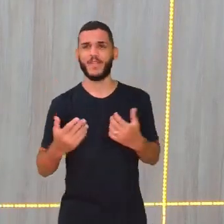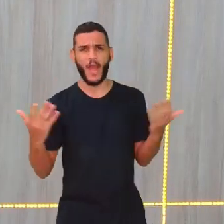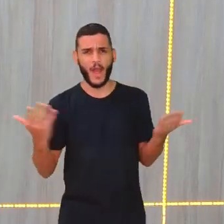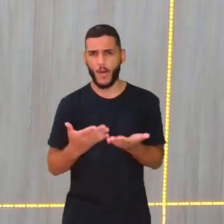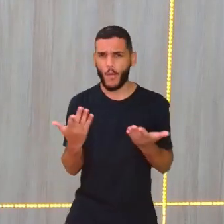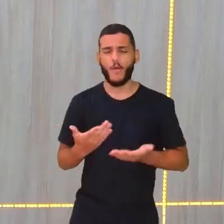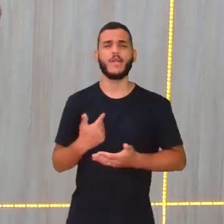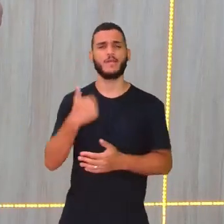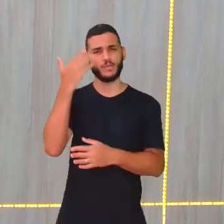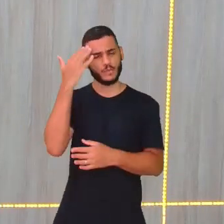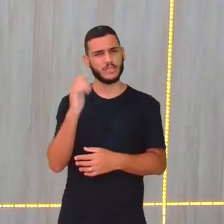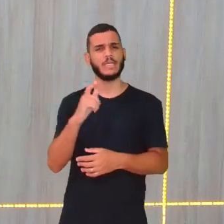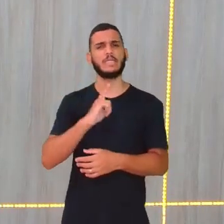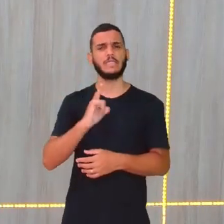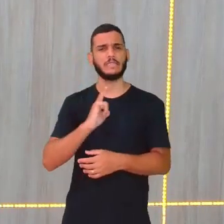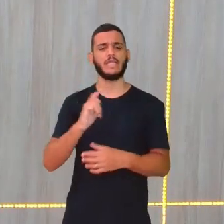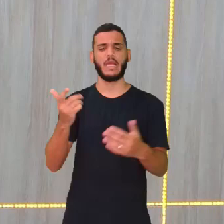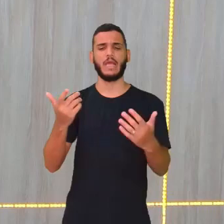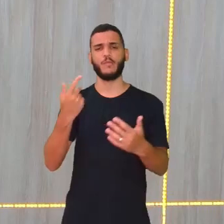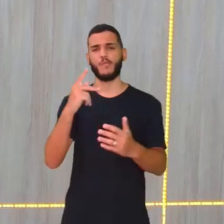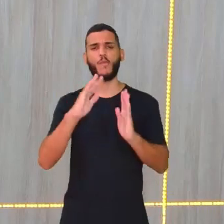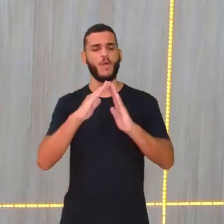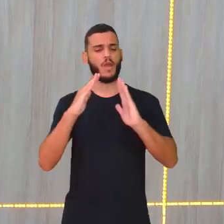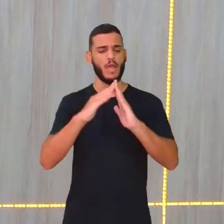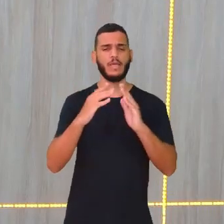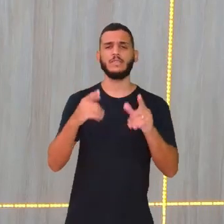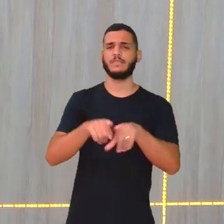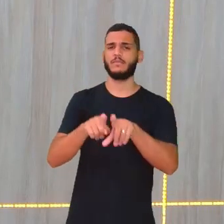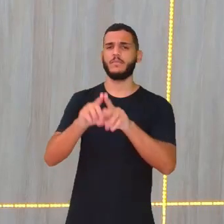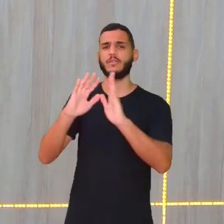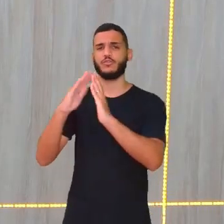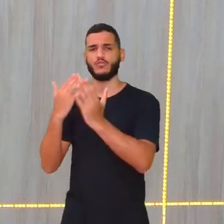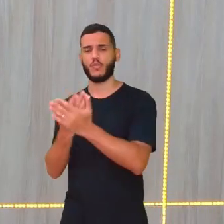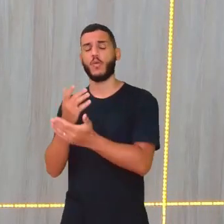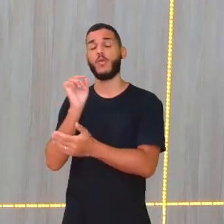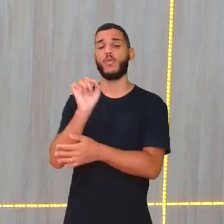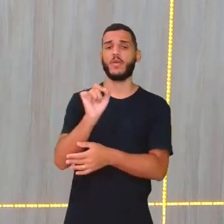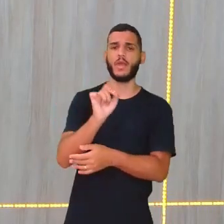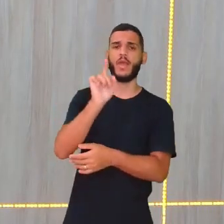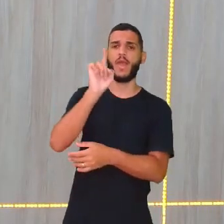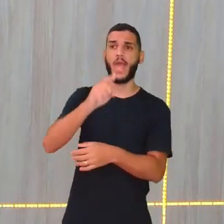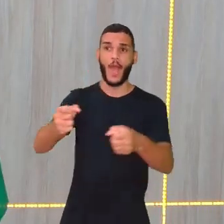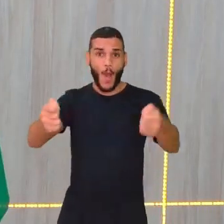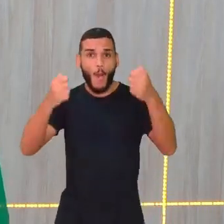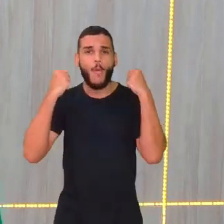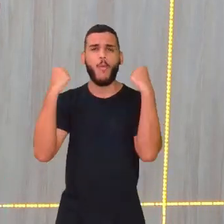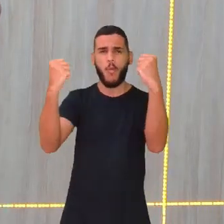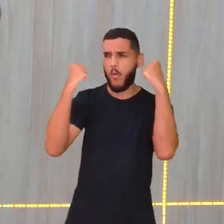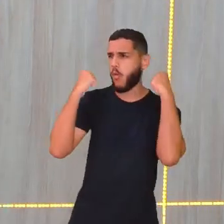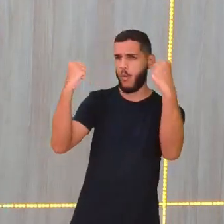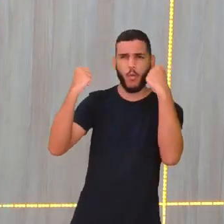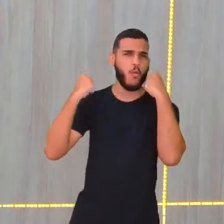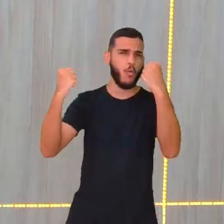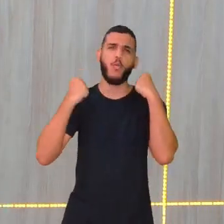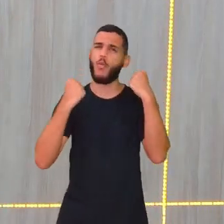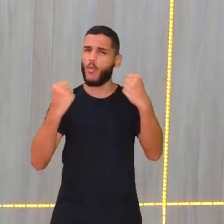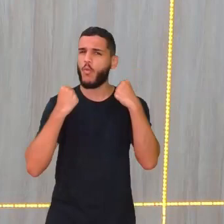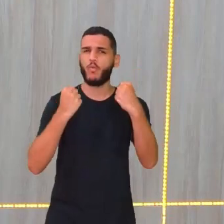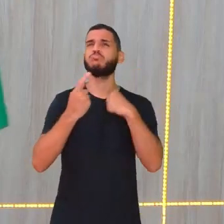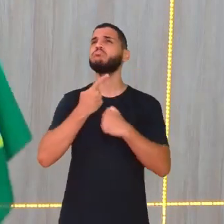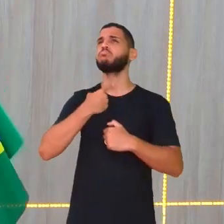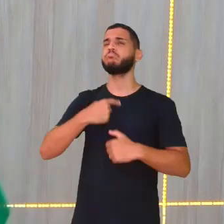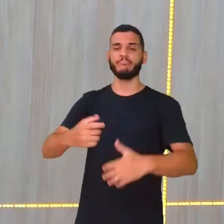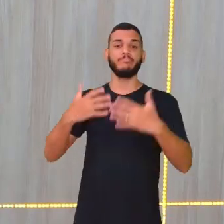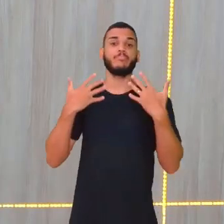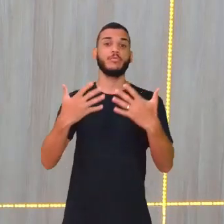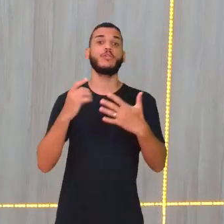acho que é o que está acontecendo aí na sua casa, na sua escola, não é? É a questão aí, a torcida está pegando fogo. É um termo que